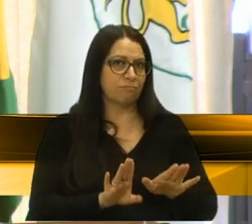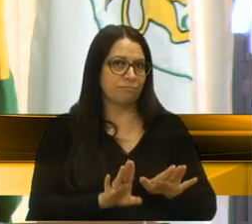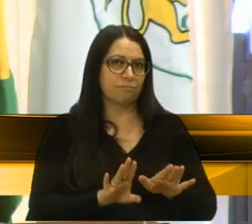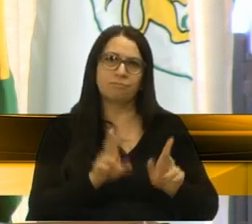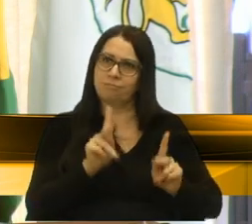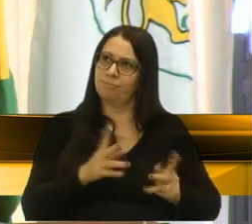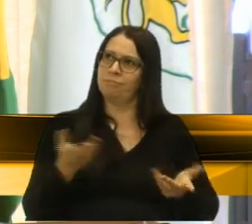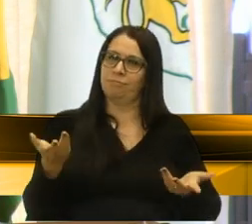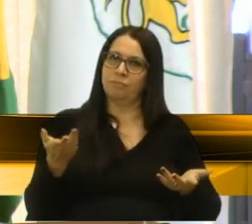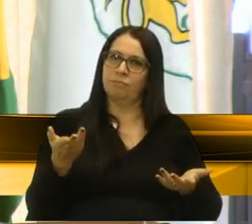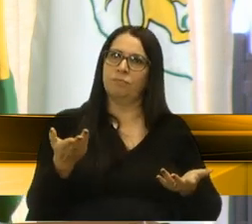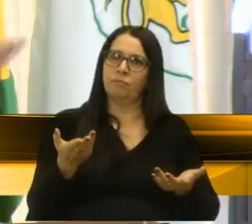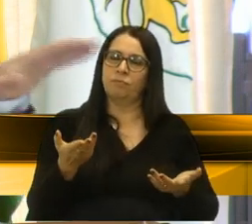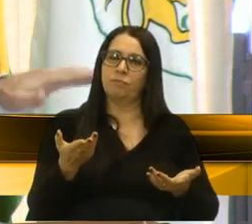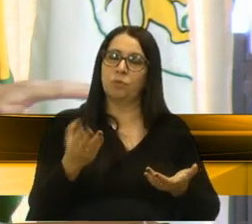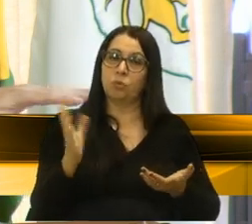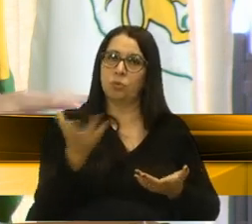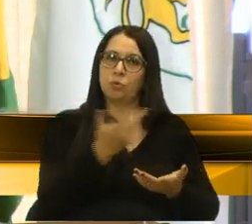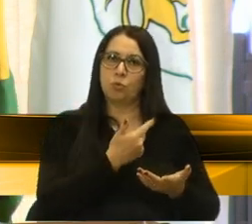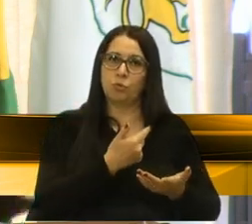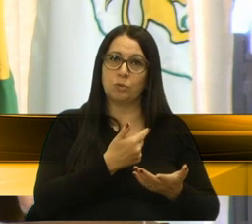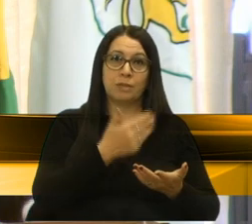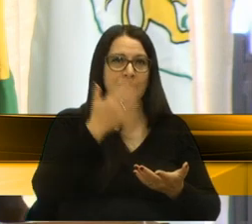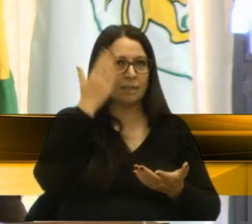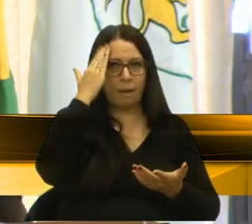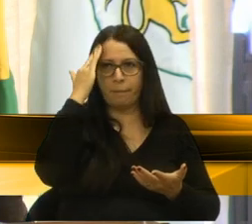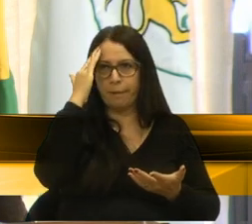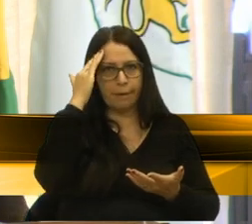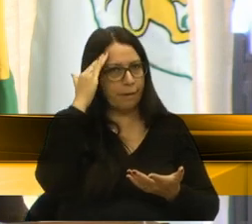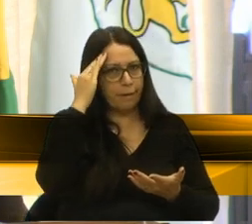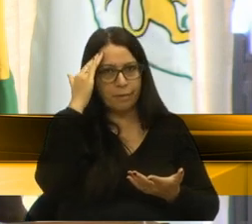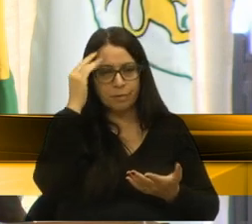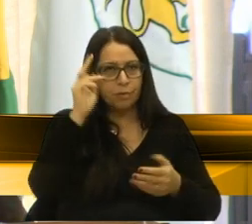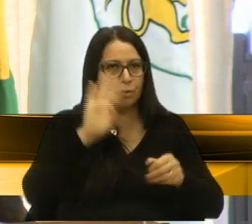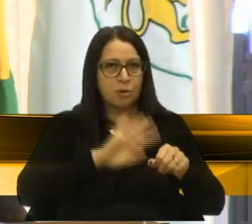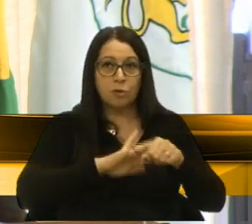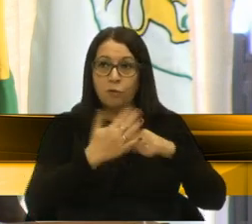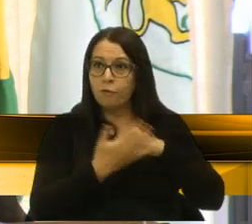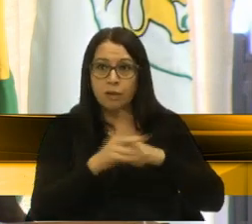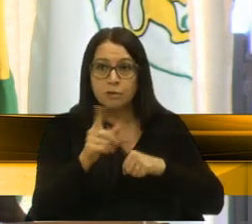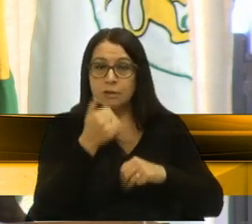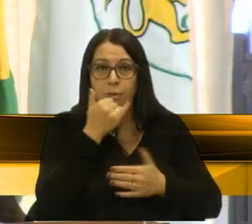Pessoal, todo mundo está careca aqui de falar que o vírus não perdoa.